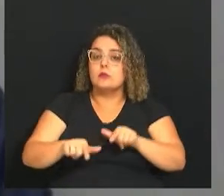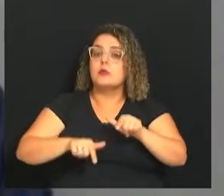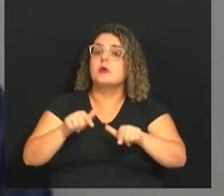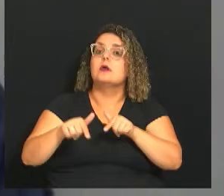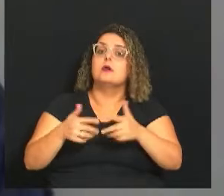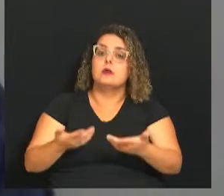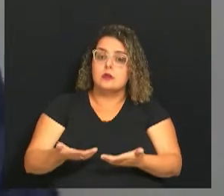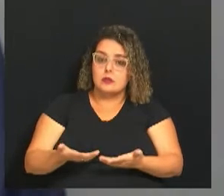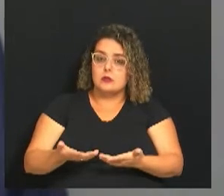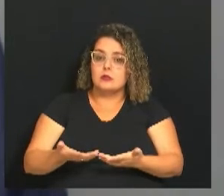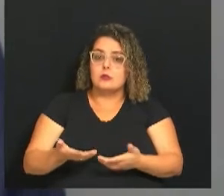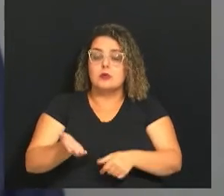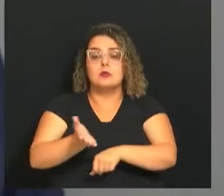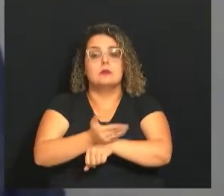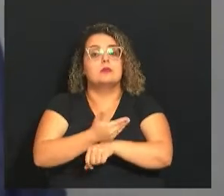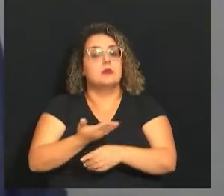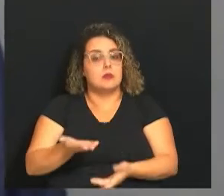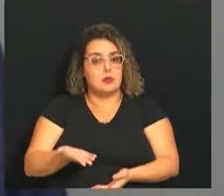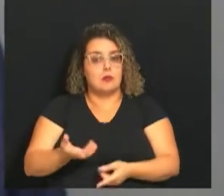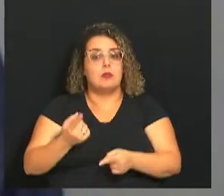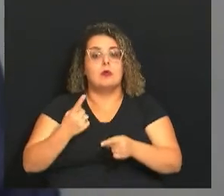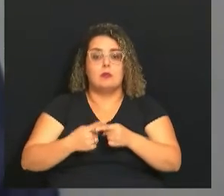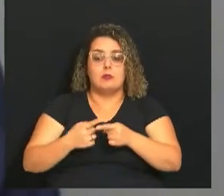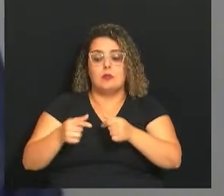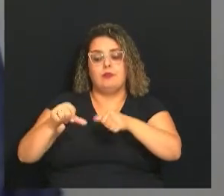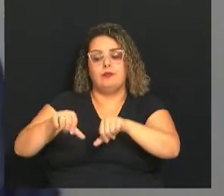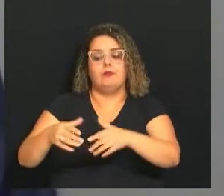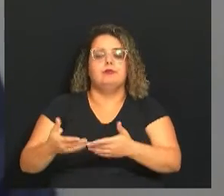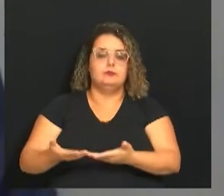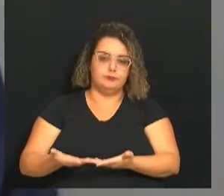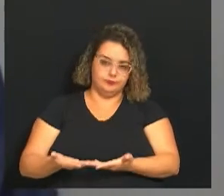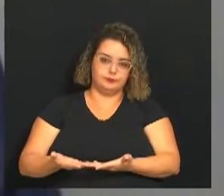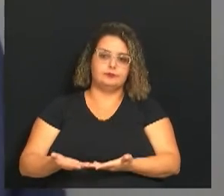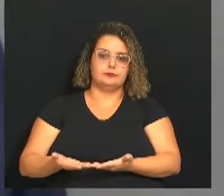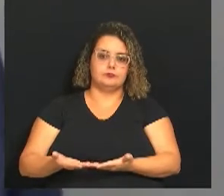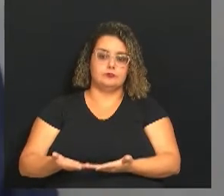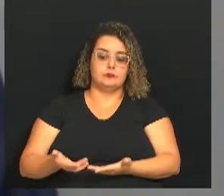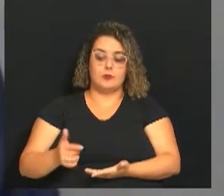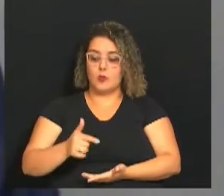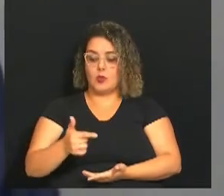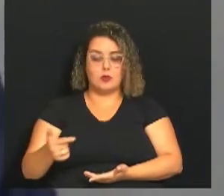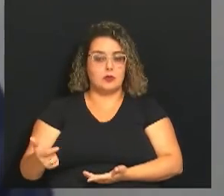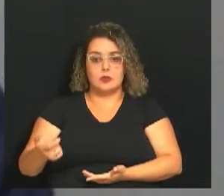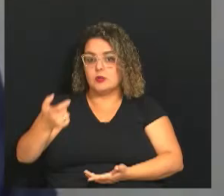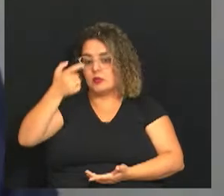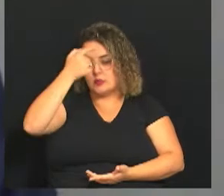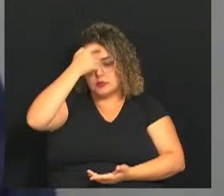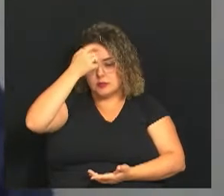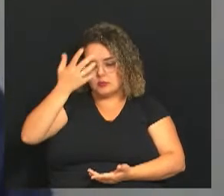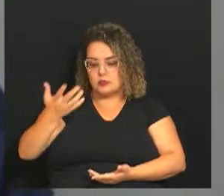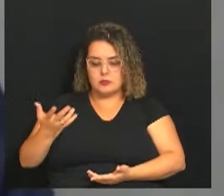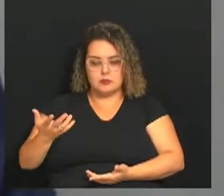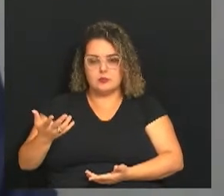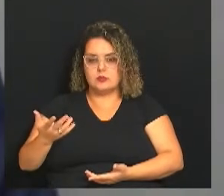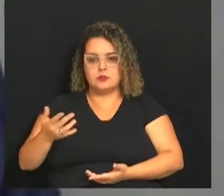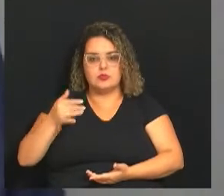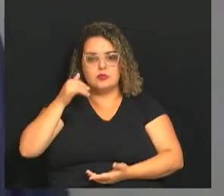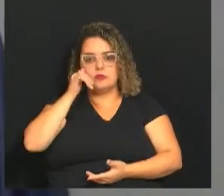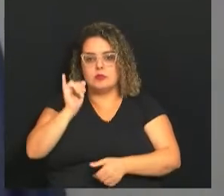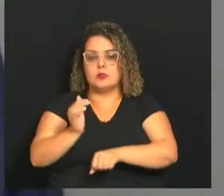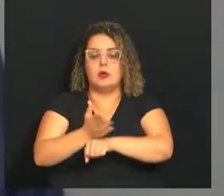prevenção, porque senão ela pode ser prejudicada. Mesmo que a empresa não tenha essa consciência social da necessidade de prevenção ao